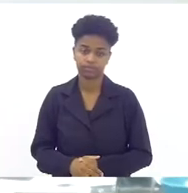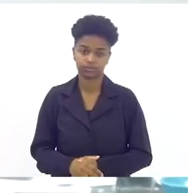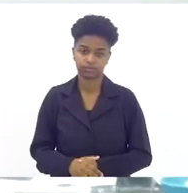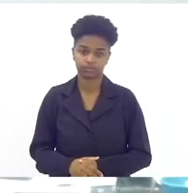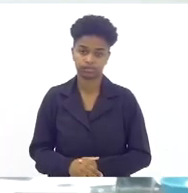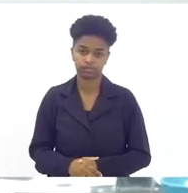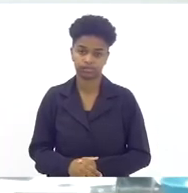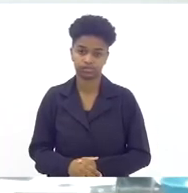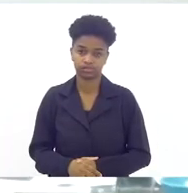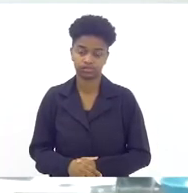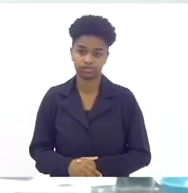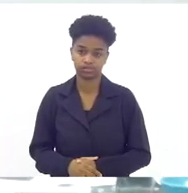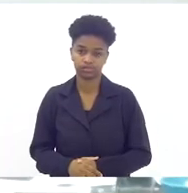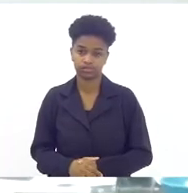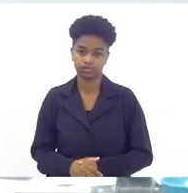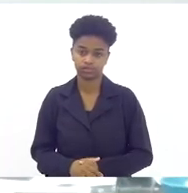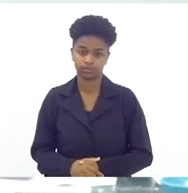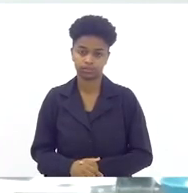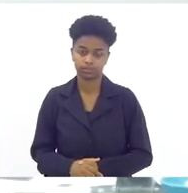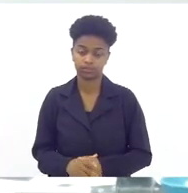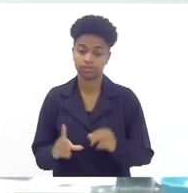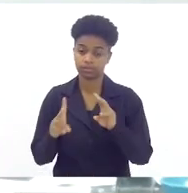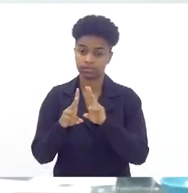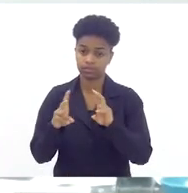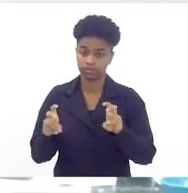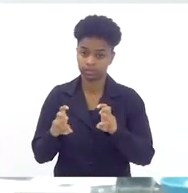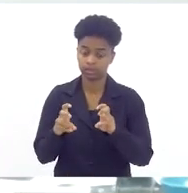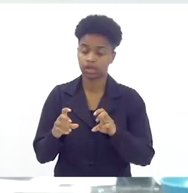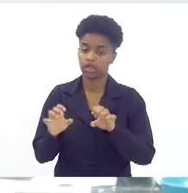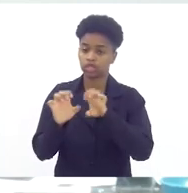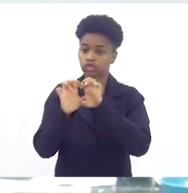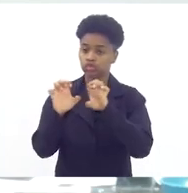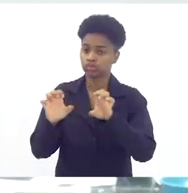as questões de infraestrutura